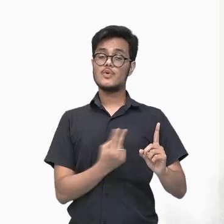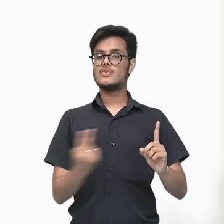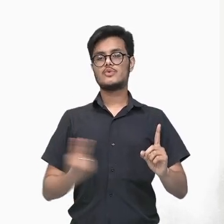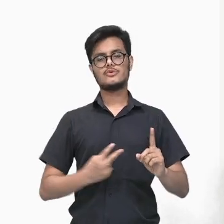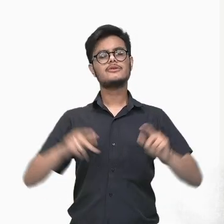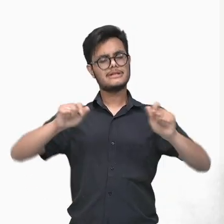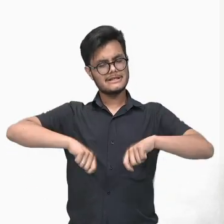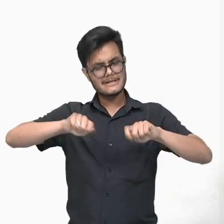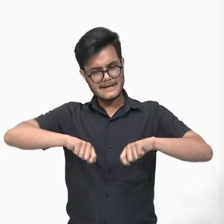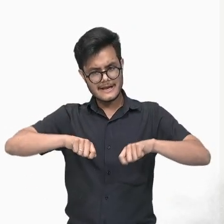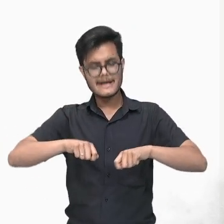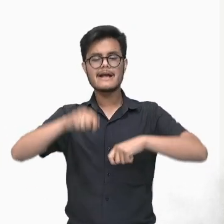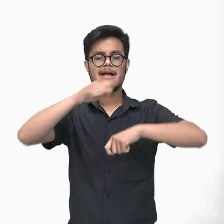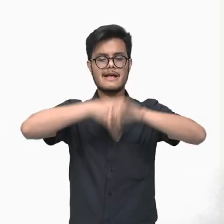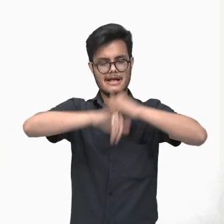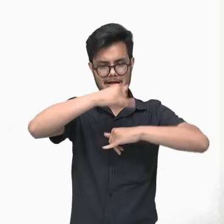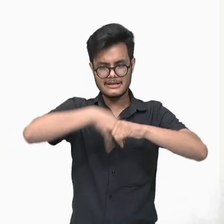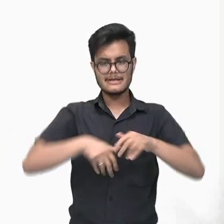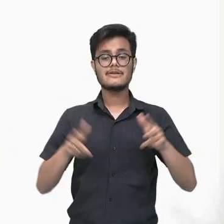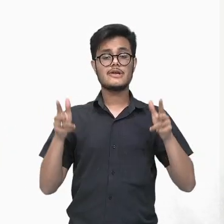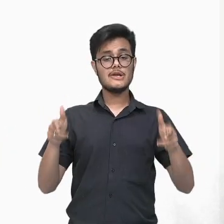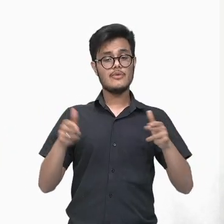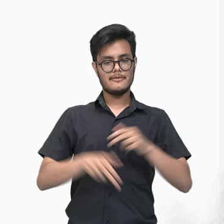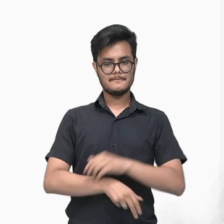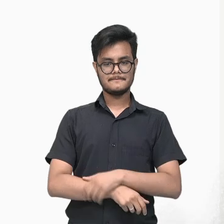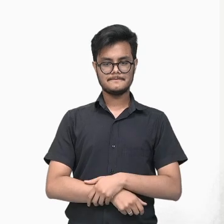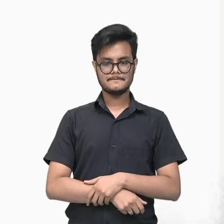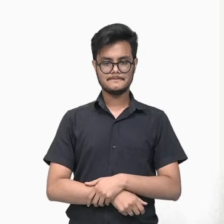com cargas elétricas de mesmo sinal.